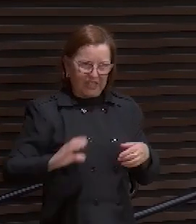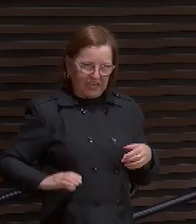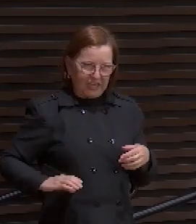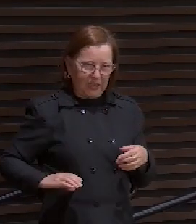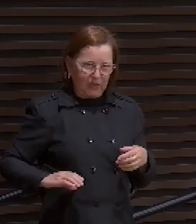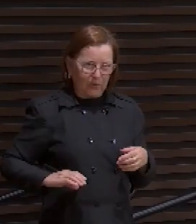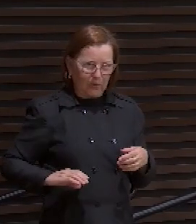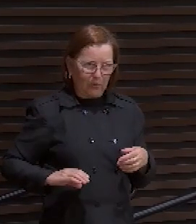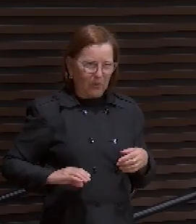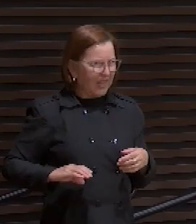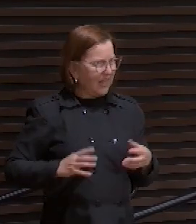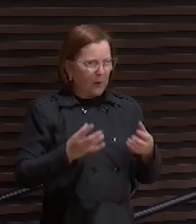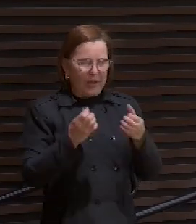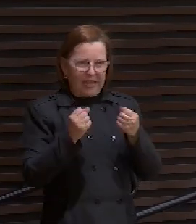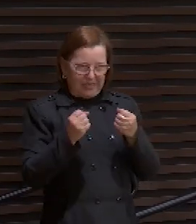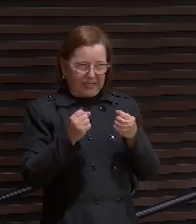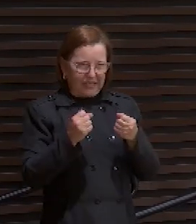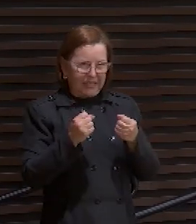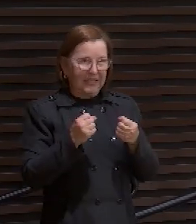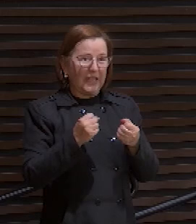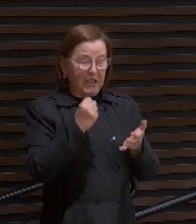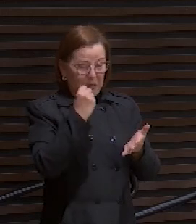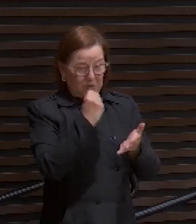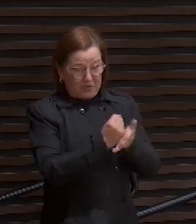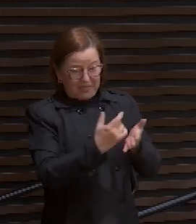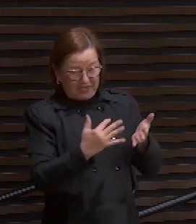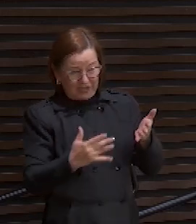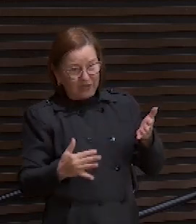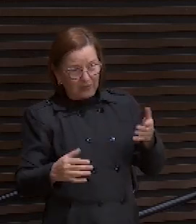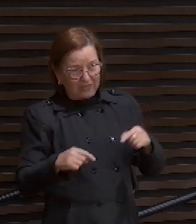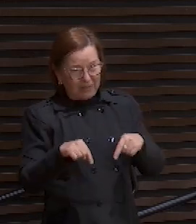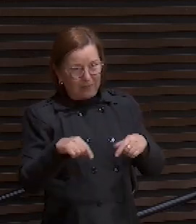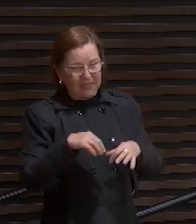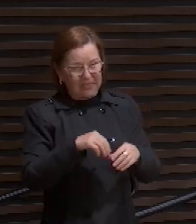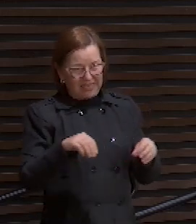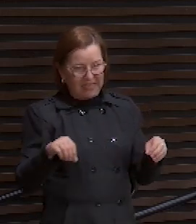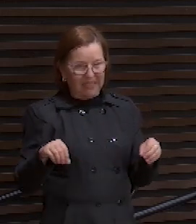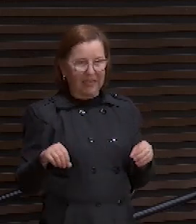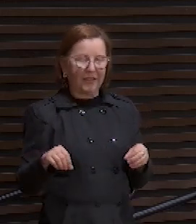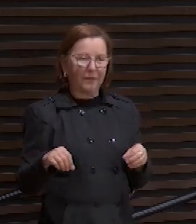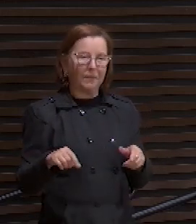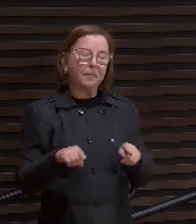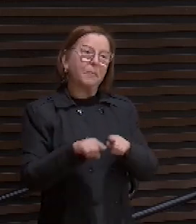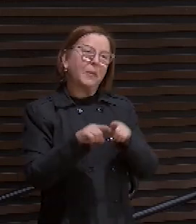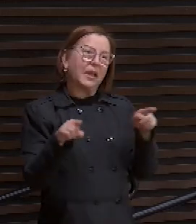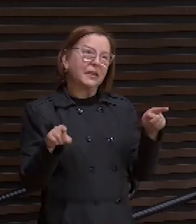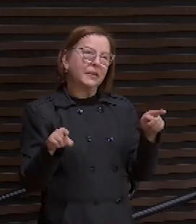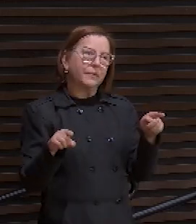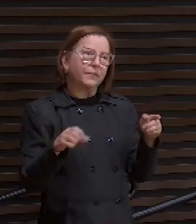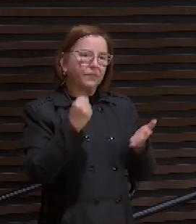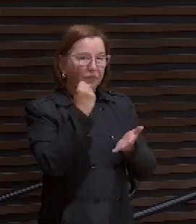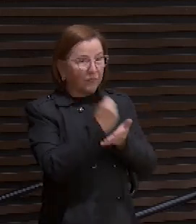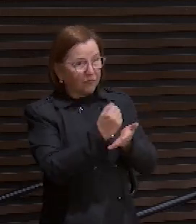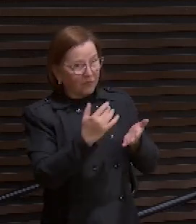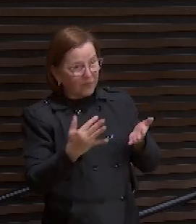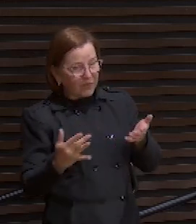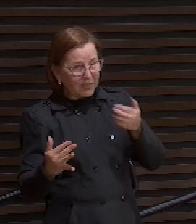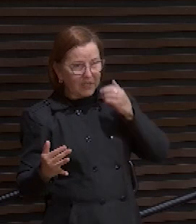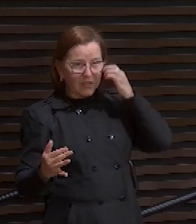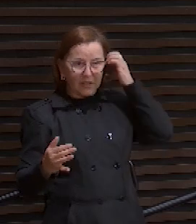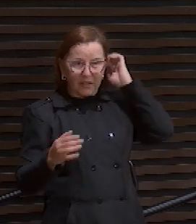propiciação pelos pecados. Mas o sangue dele, que não tinha possibilidade de